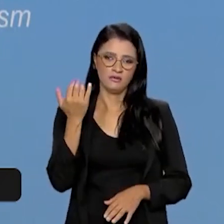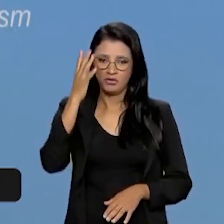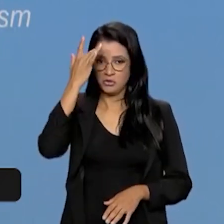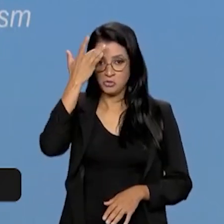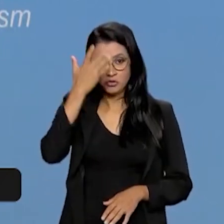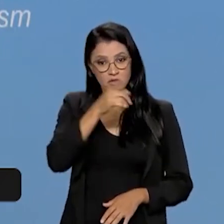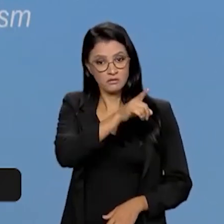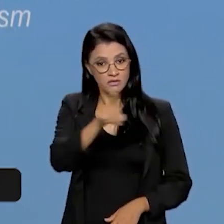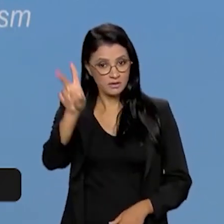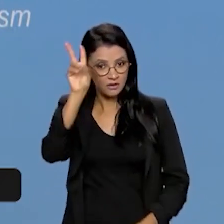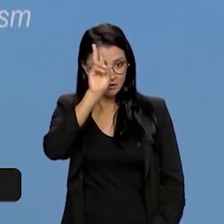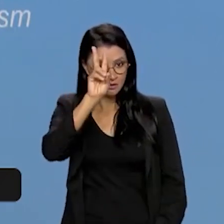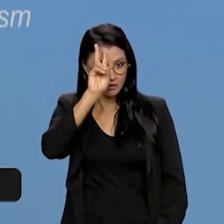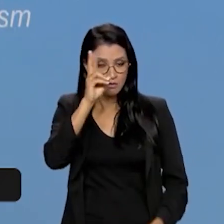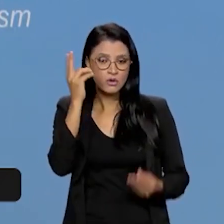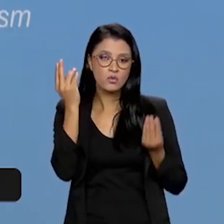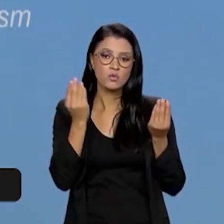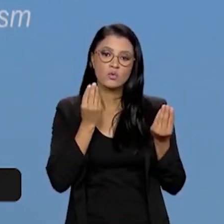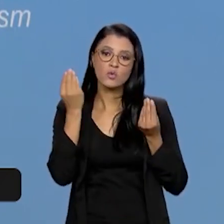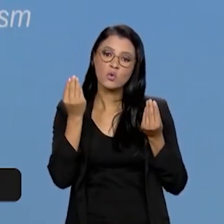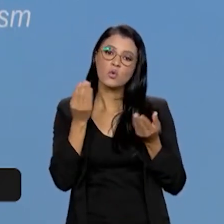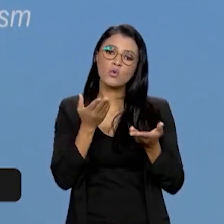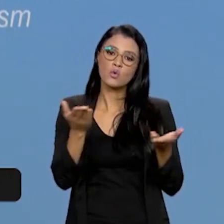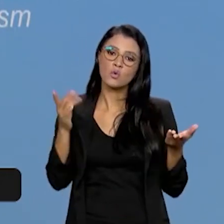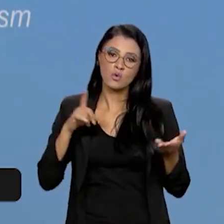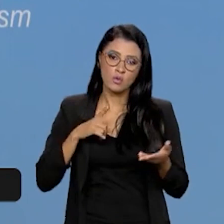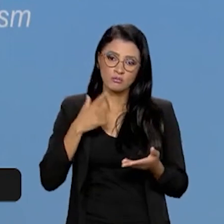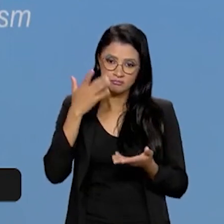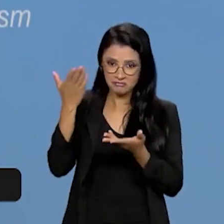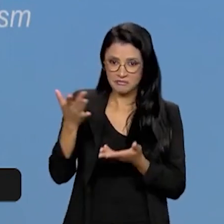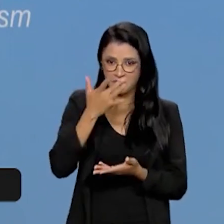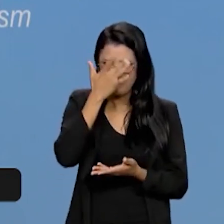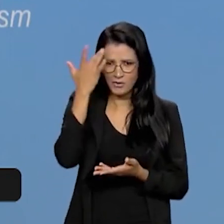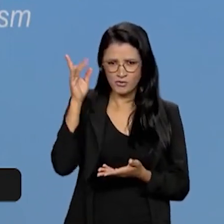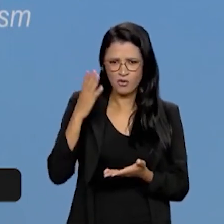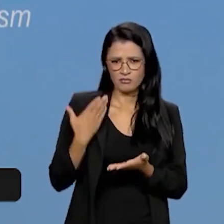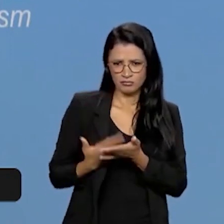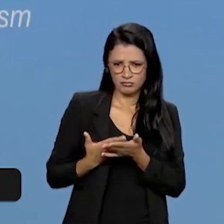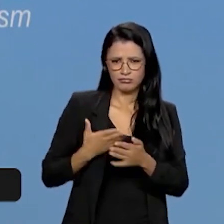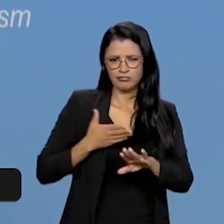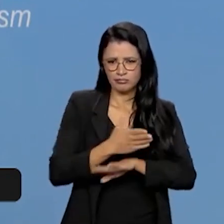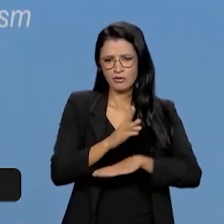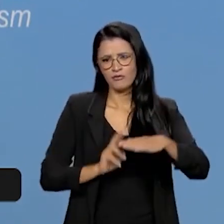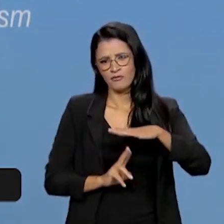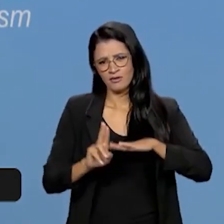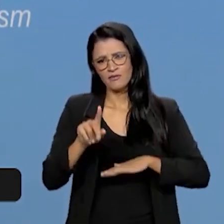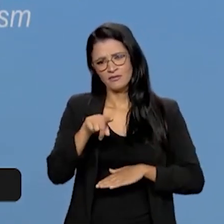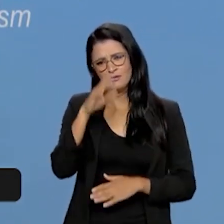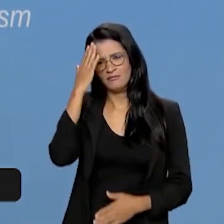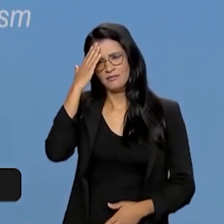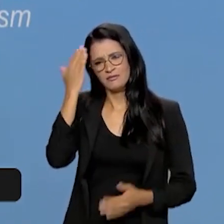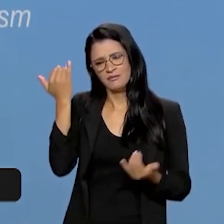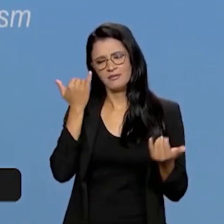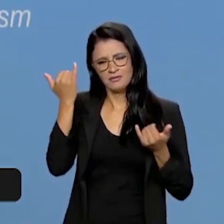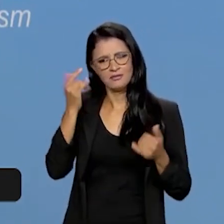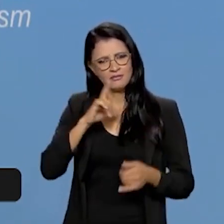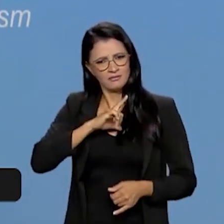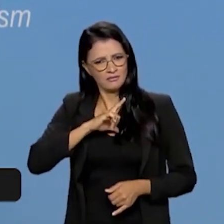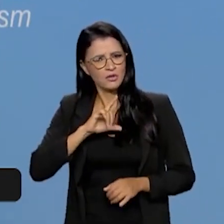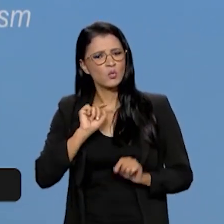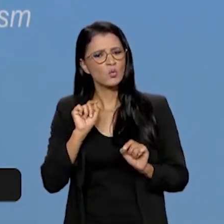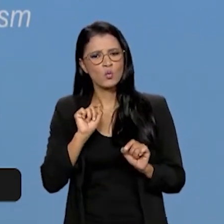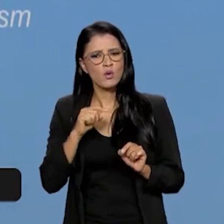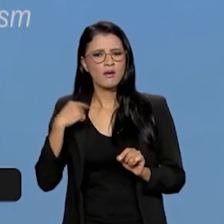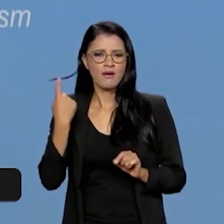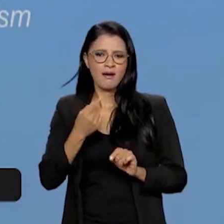lembram, e como vocês foram pessoas que estudaram nas universidades, sabem isso, vocês sabem que